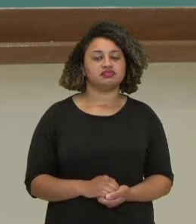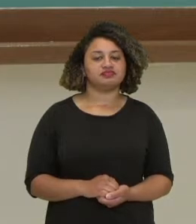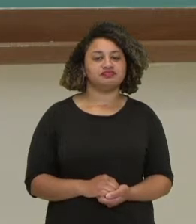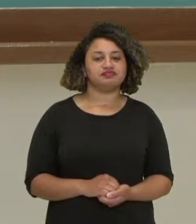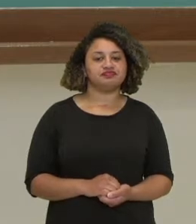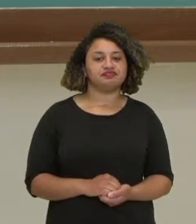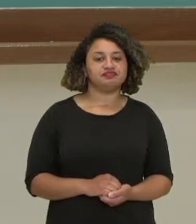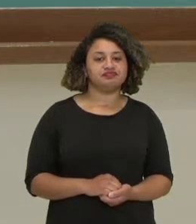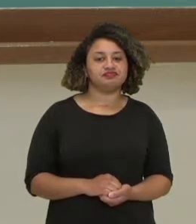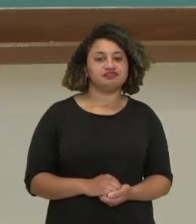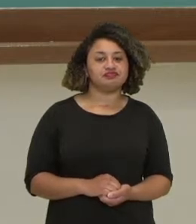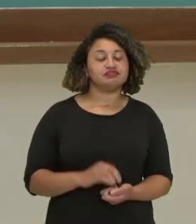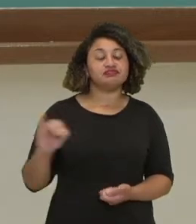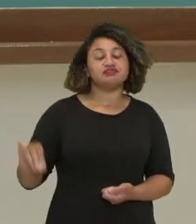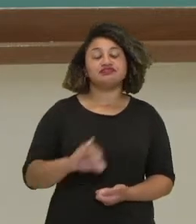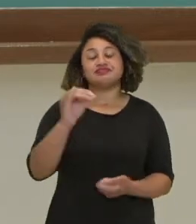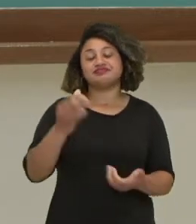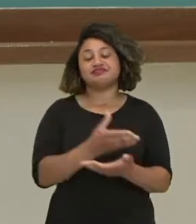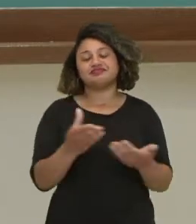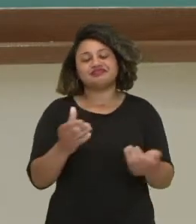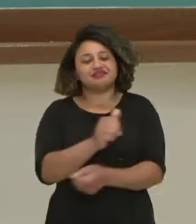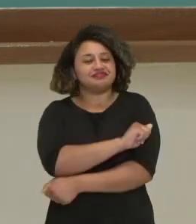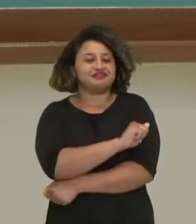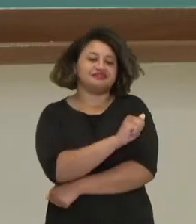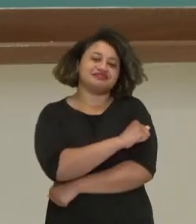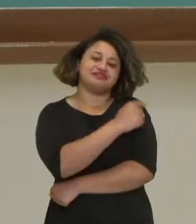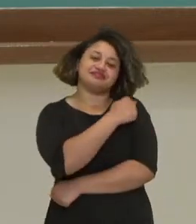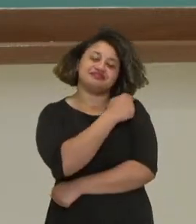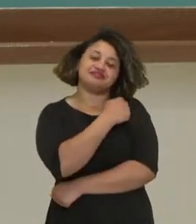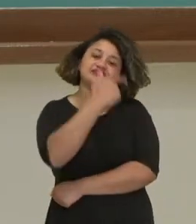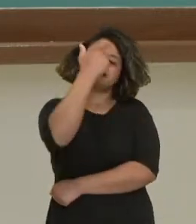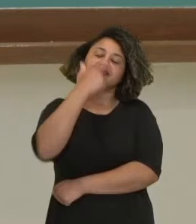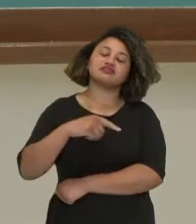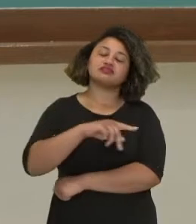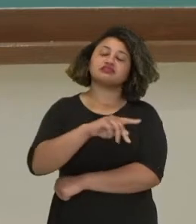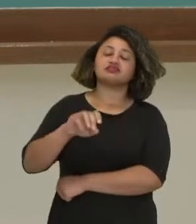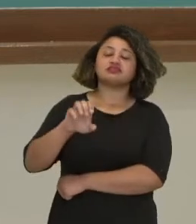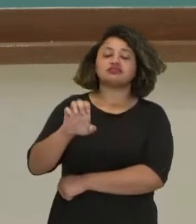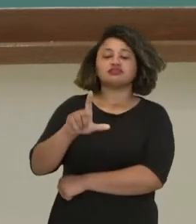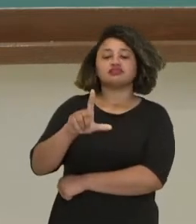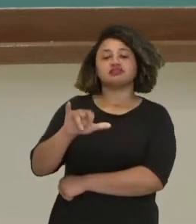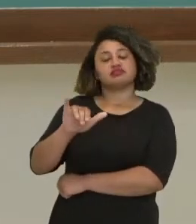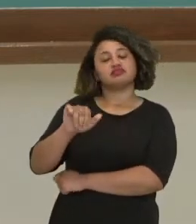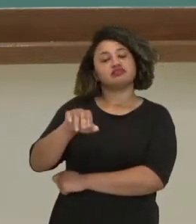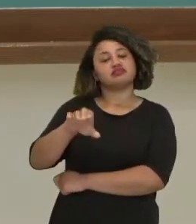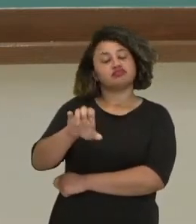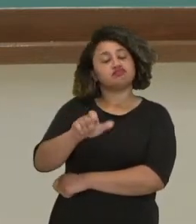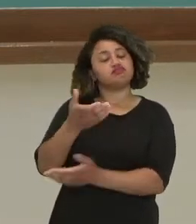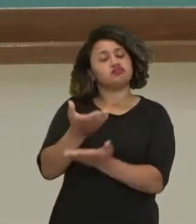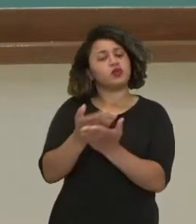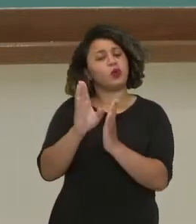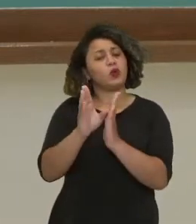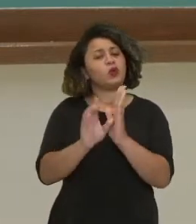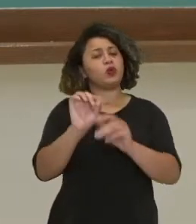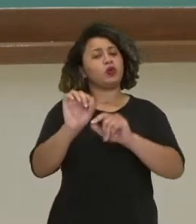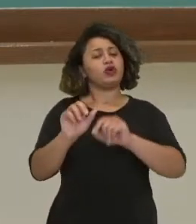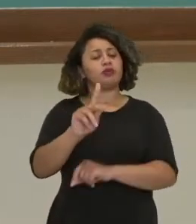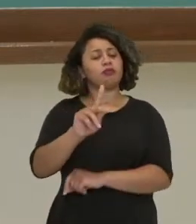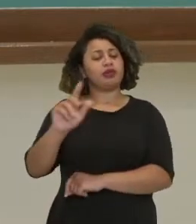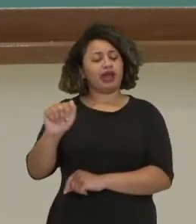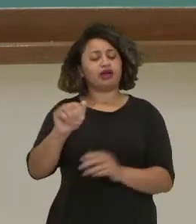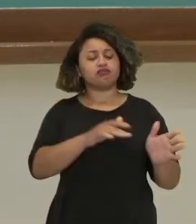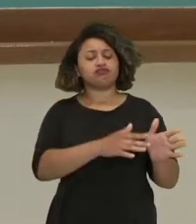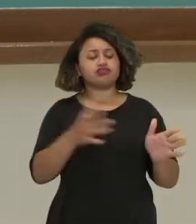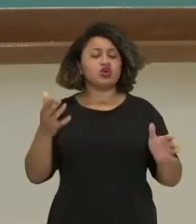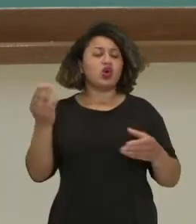Olá, estudante da primeira série, eu sou a professora Eliane e nessa aula nós vamos falar sobre progressão aritmética, sobre a